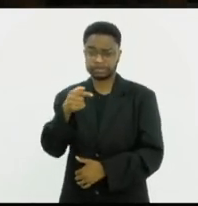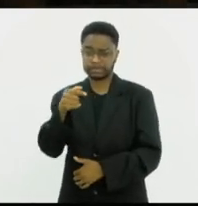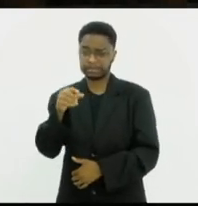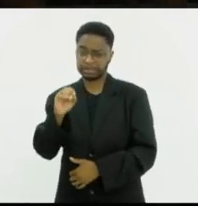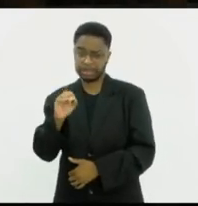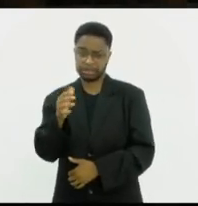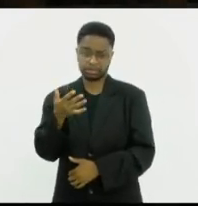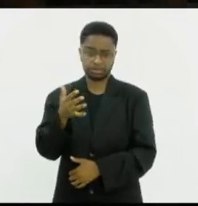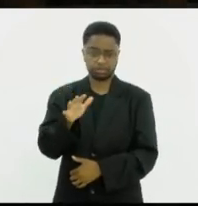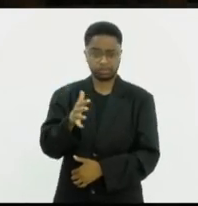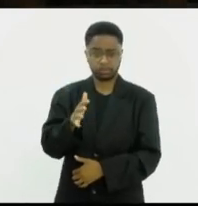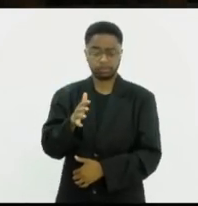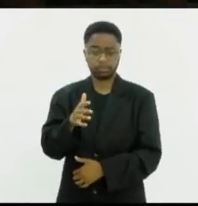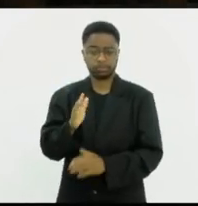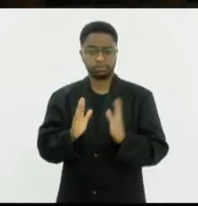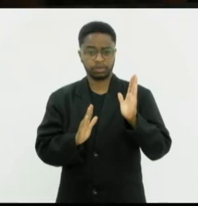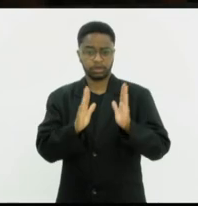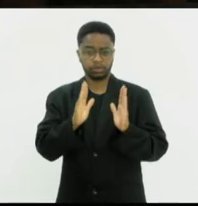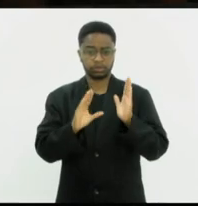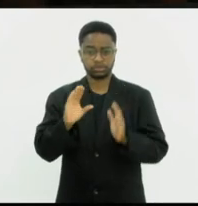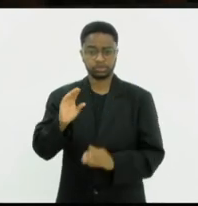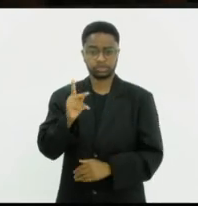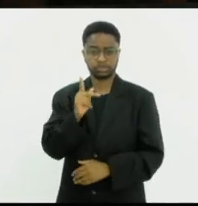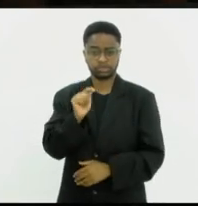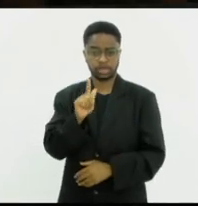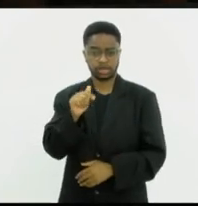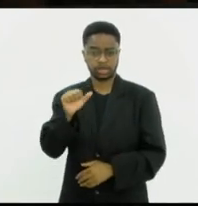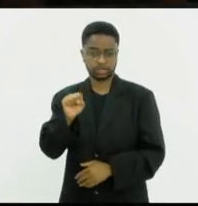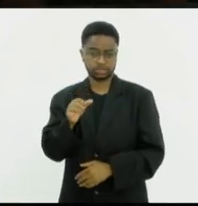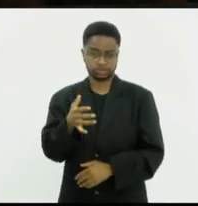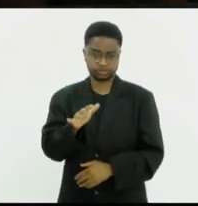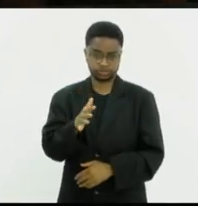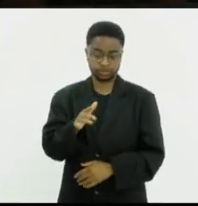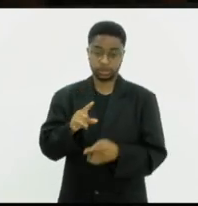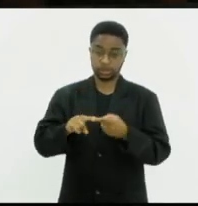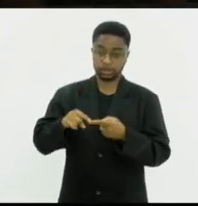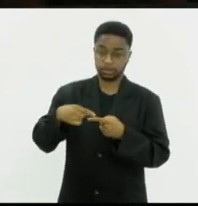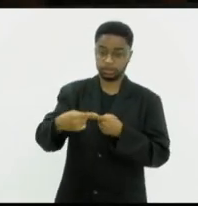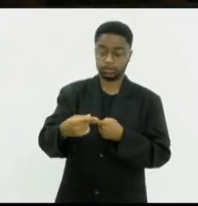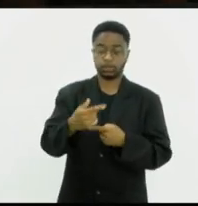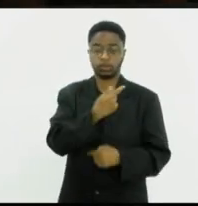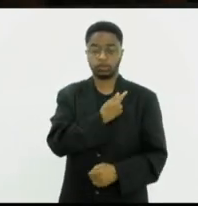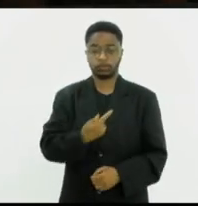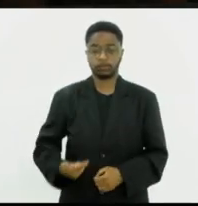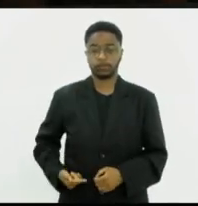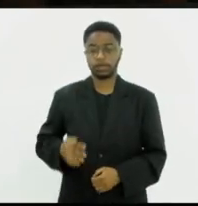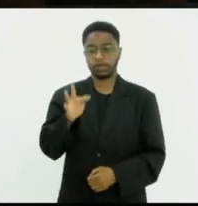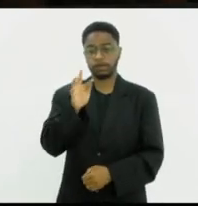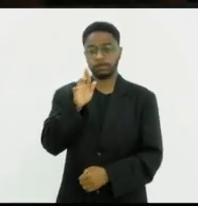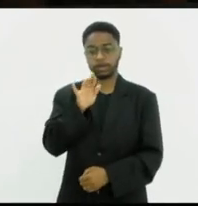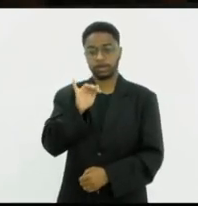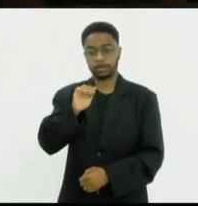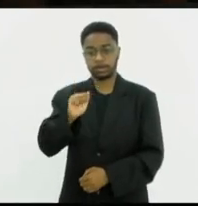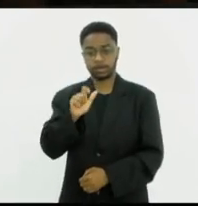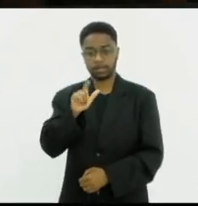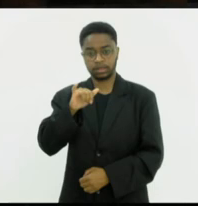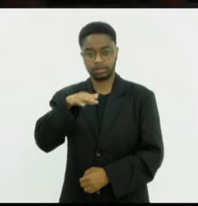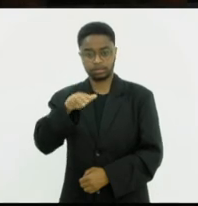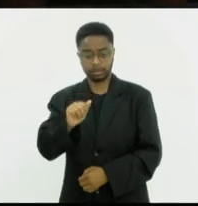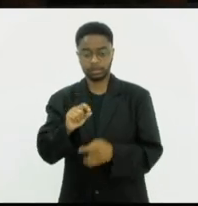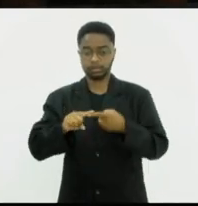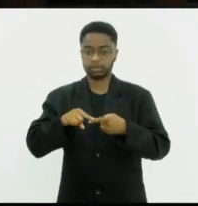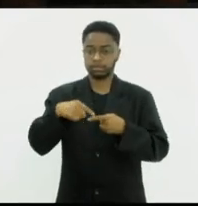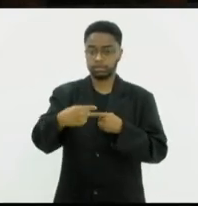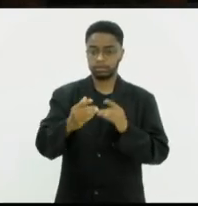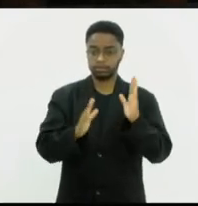pouco, governo Chagas Freitas por ali, depois veio o governo Faria Lima e logo depois veio o